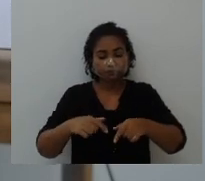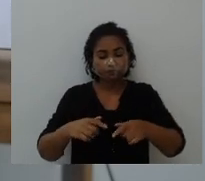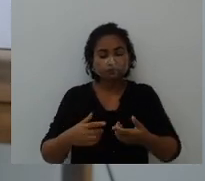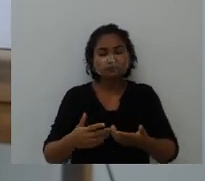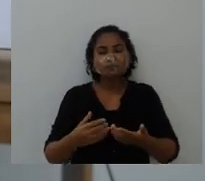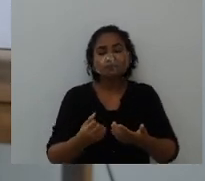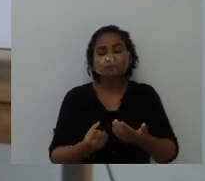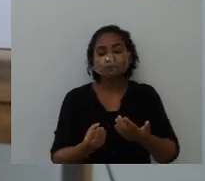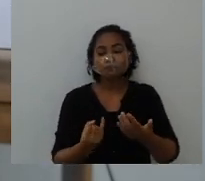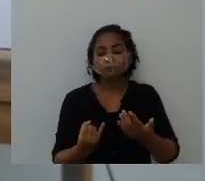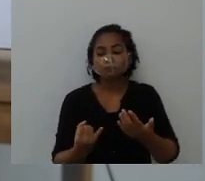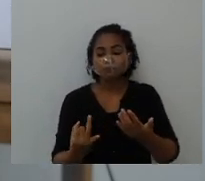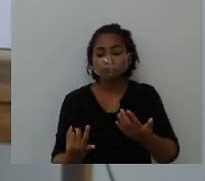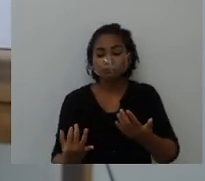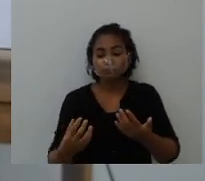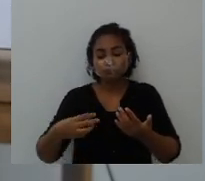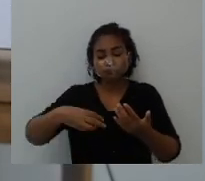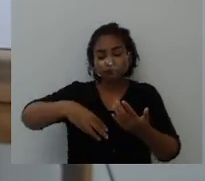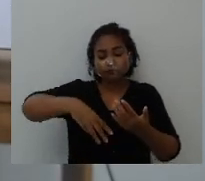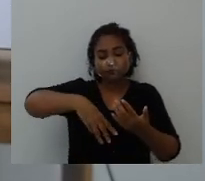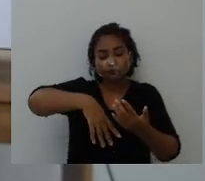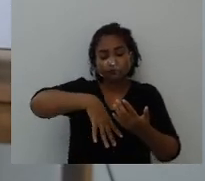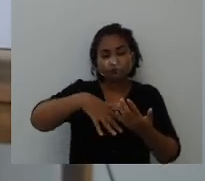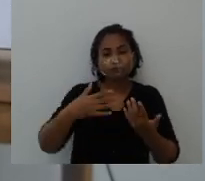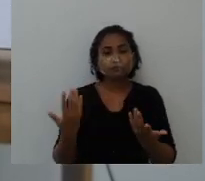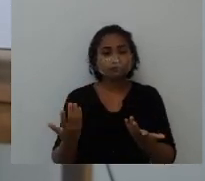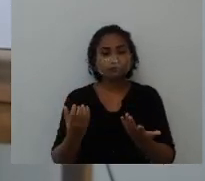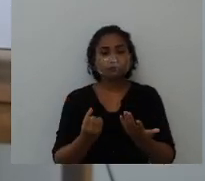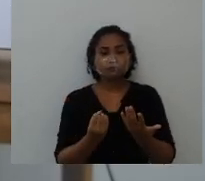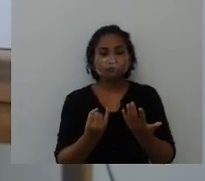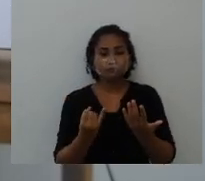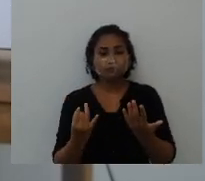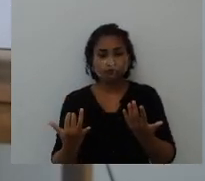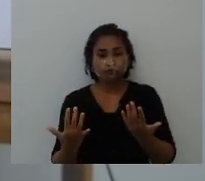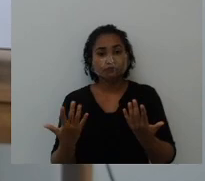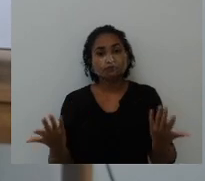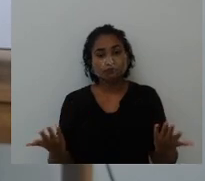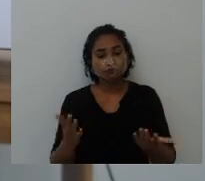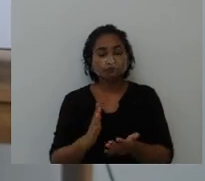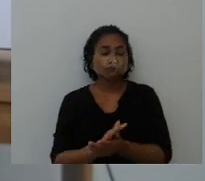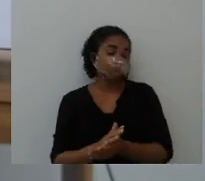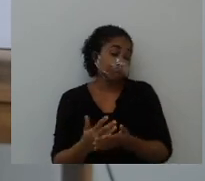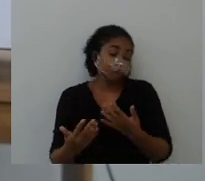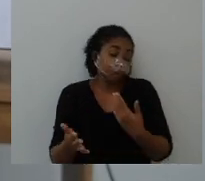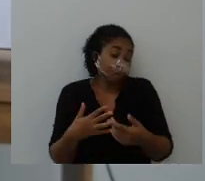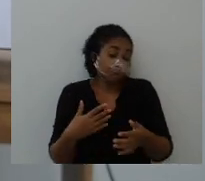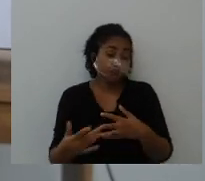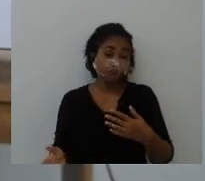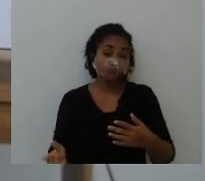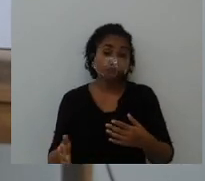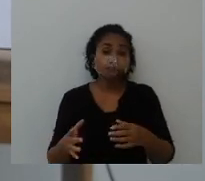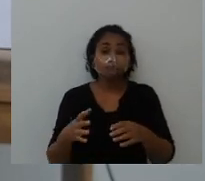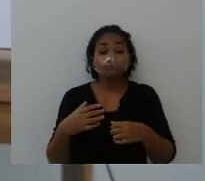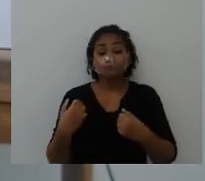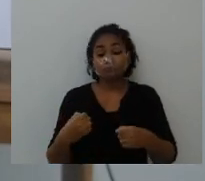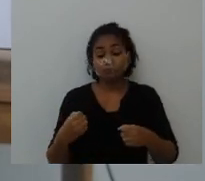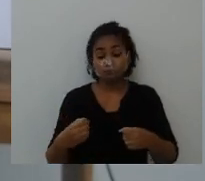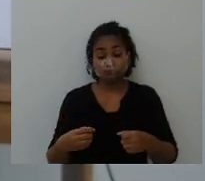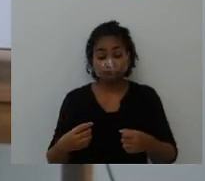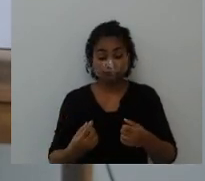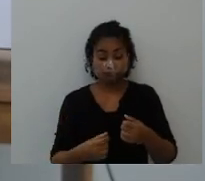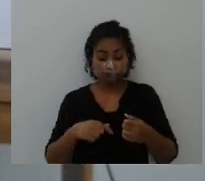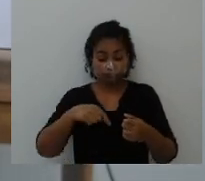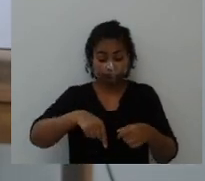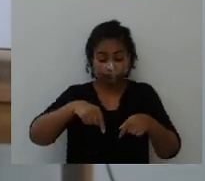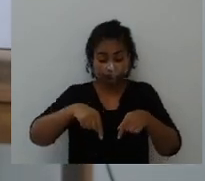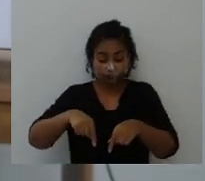quantas forças eu tenho apontada para baixo? É uma? São duas? São três? Não interessa. Você vai pegar as forças para